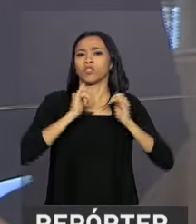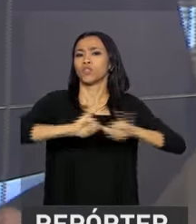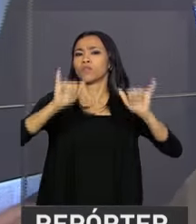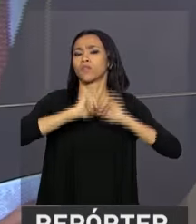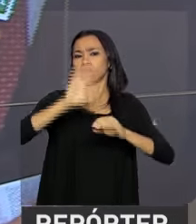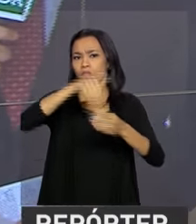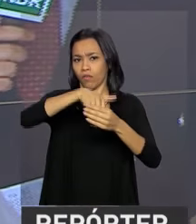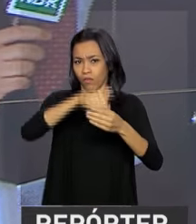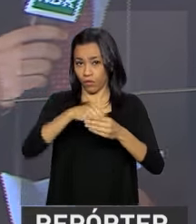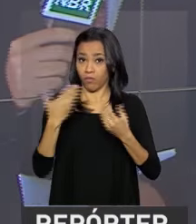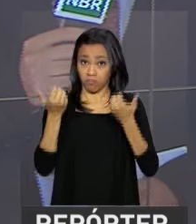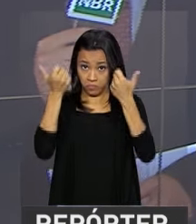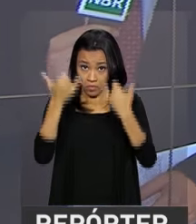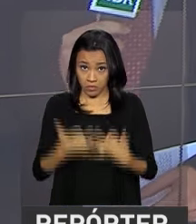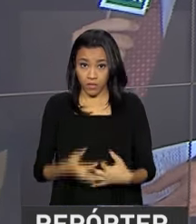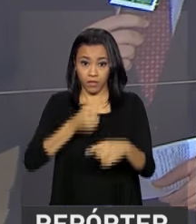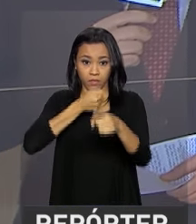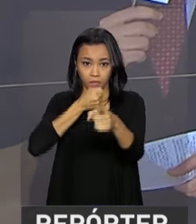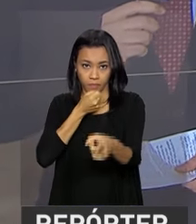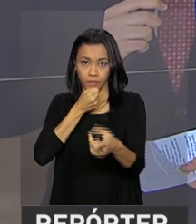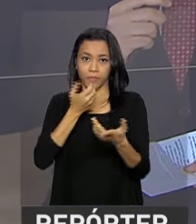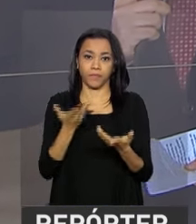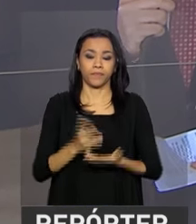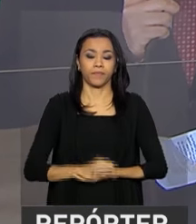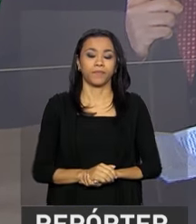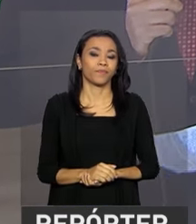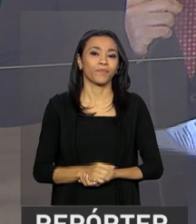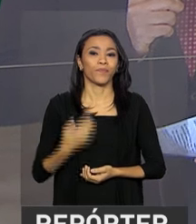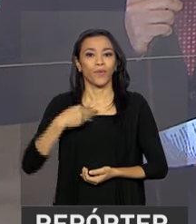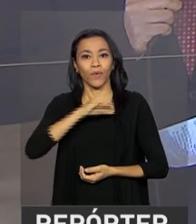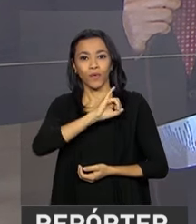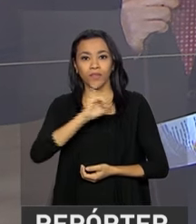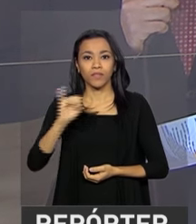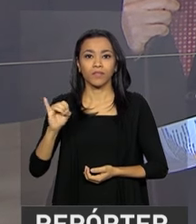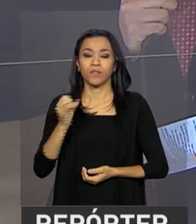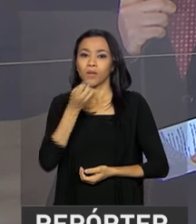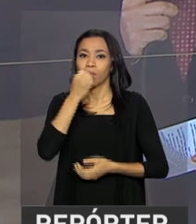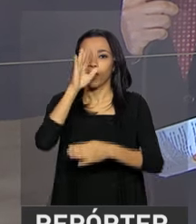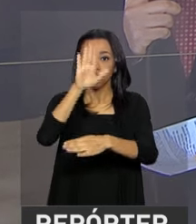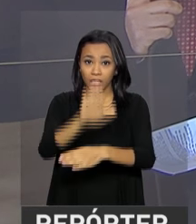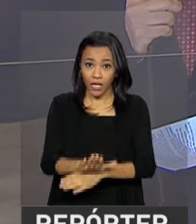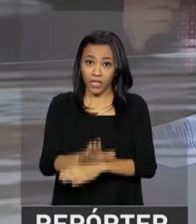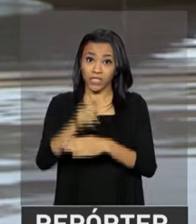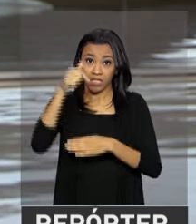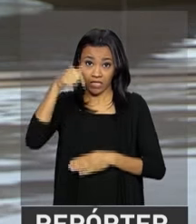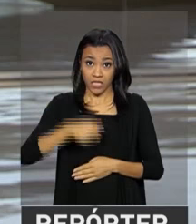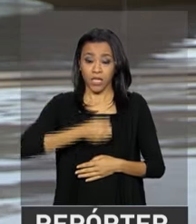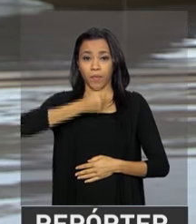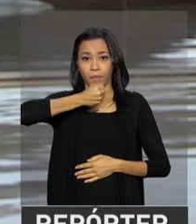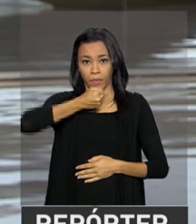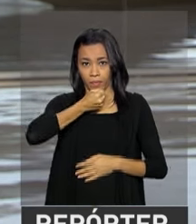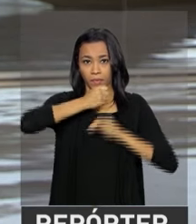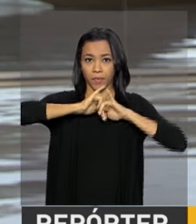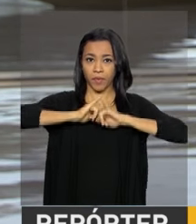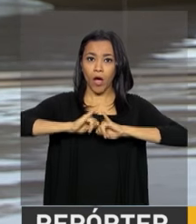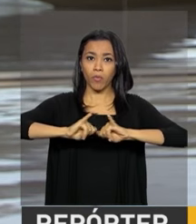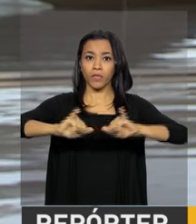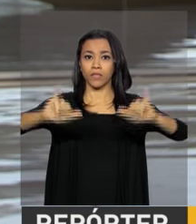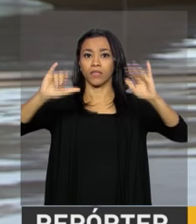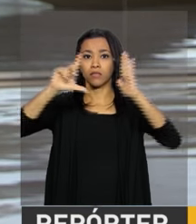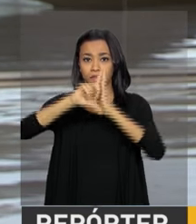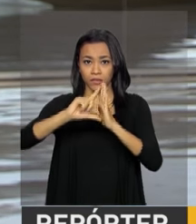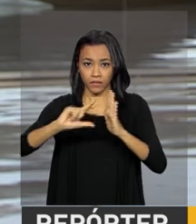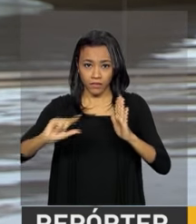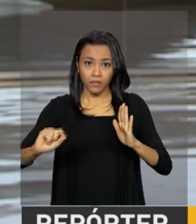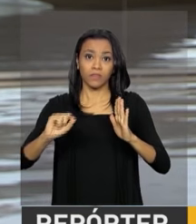do Palácio do Planalto. Oi, João Pedro. Oi, Daniele, boa tarde. Olha, nesse pronunciamento aqui no Palácio do Planalto, que durou